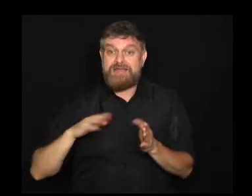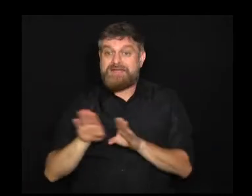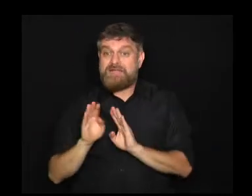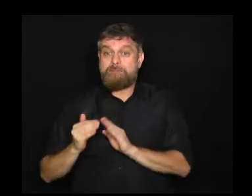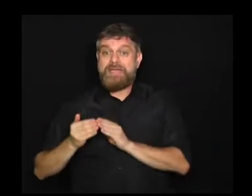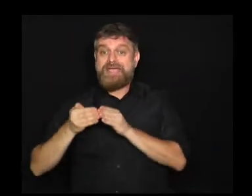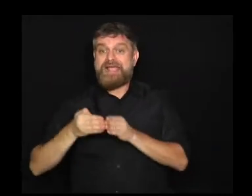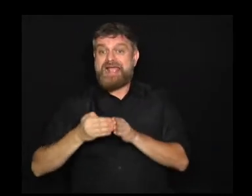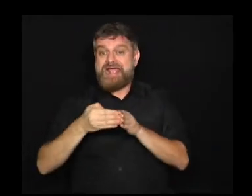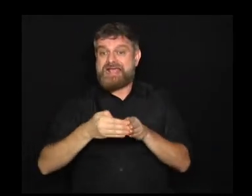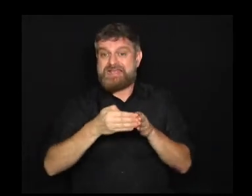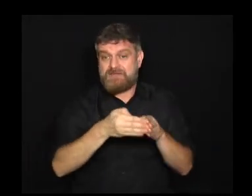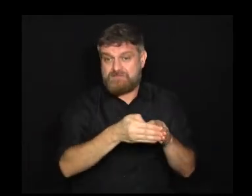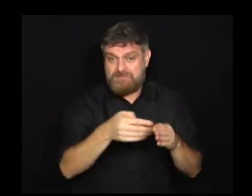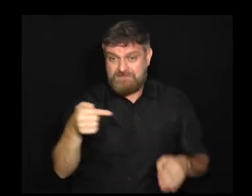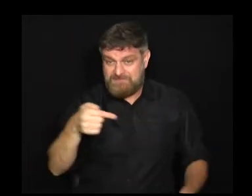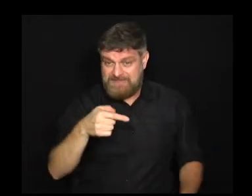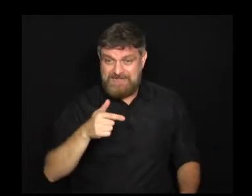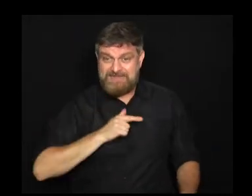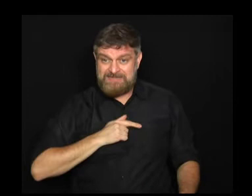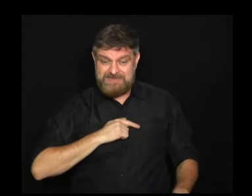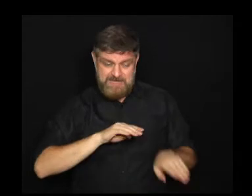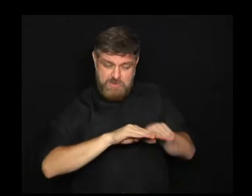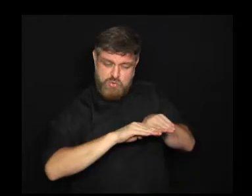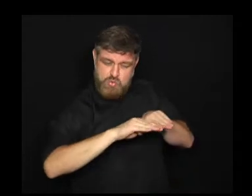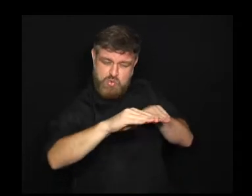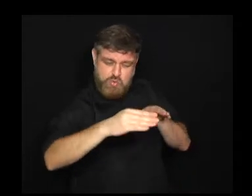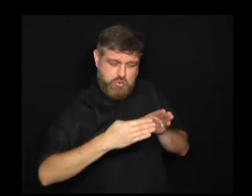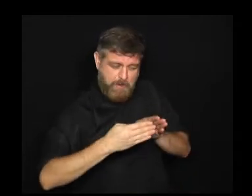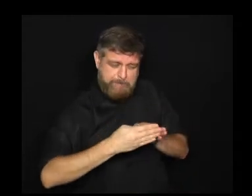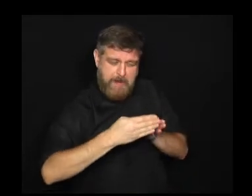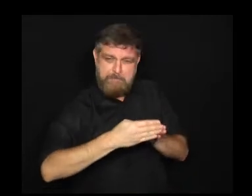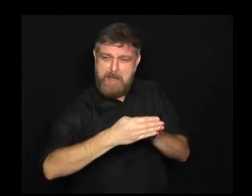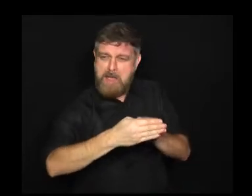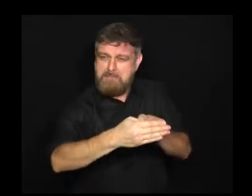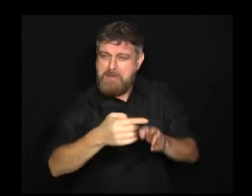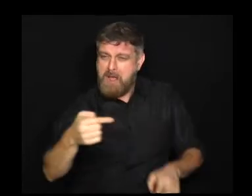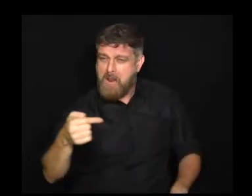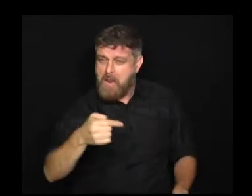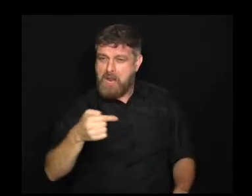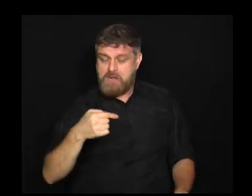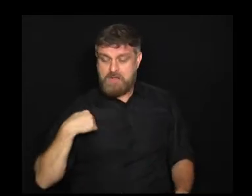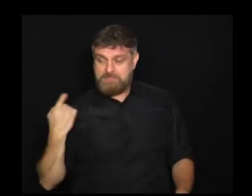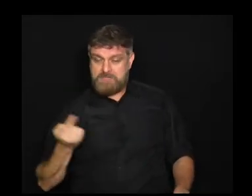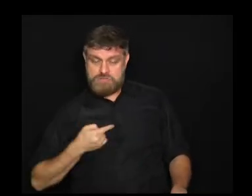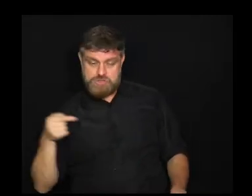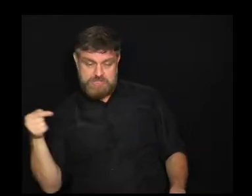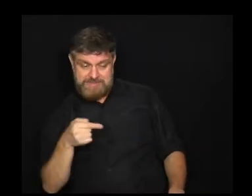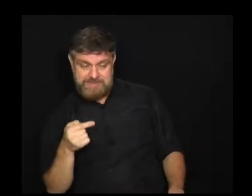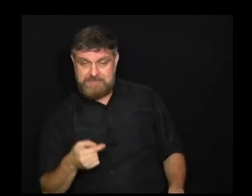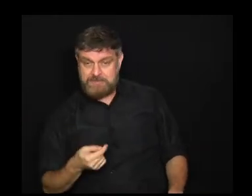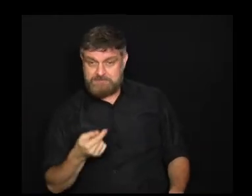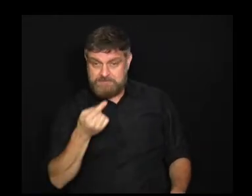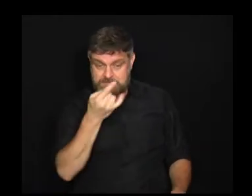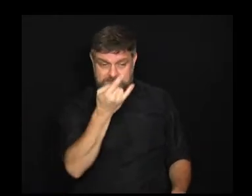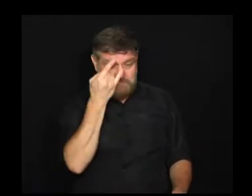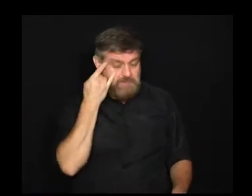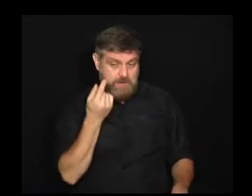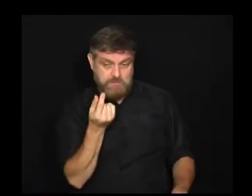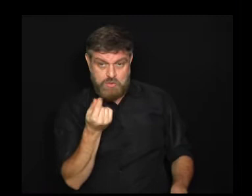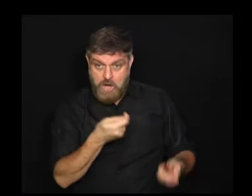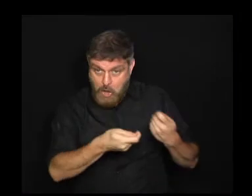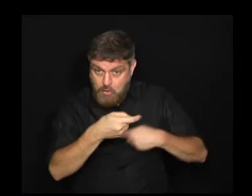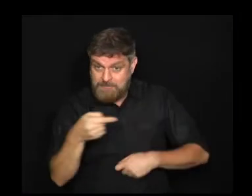navios. Né? Tem estaleiros muito grandes lá. Então, embora para nós não tenha tanta importância econômica, para a região